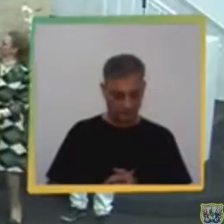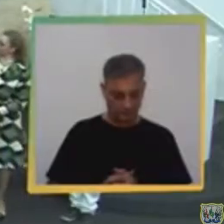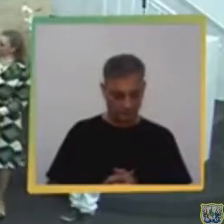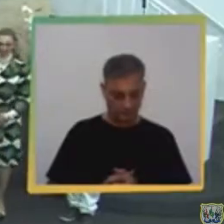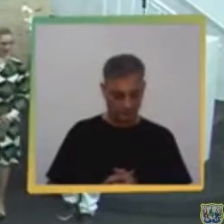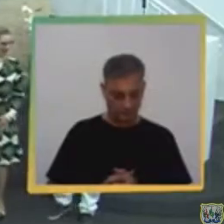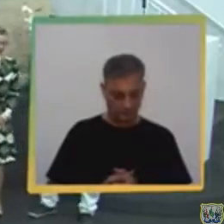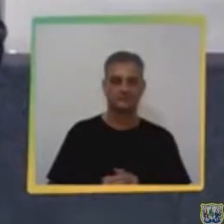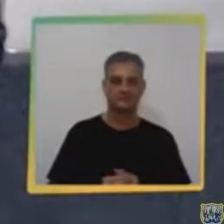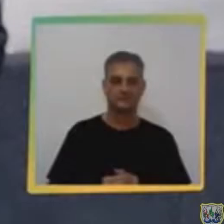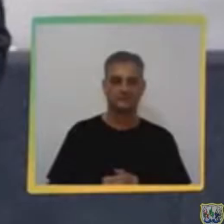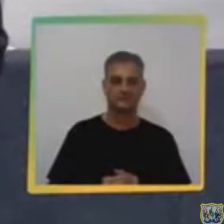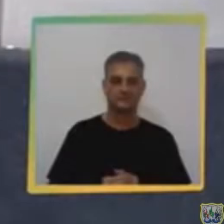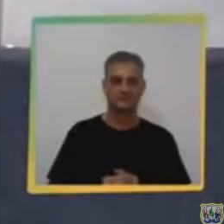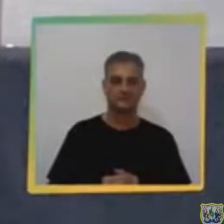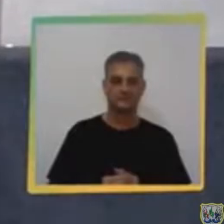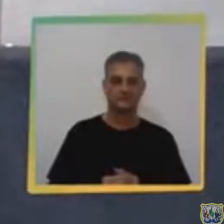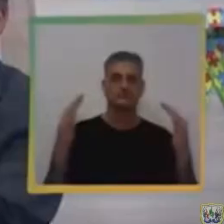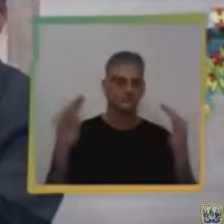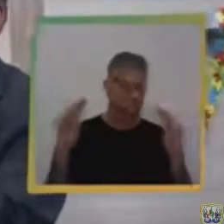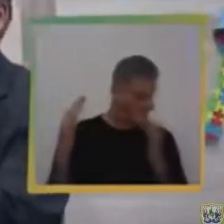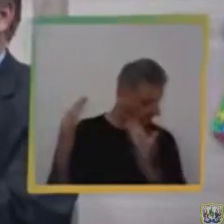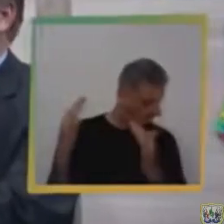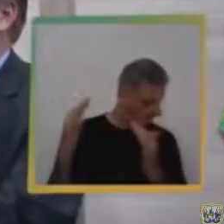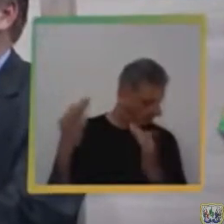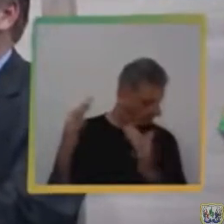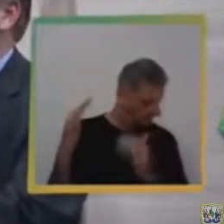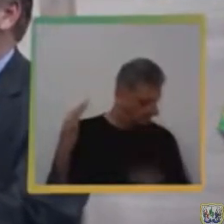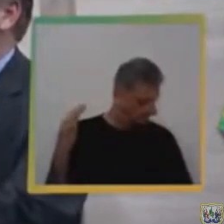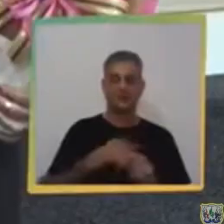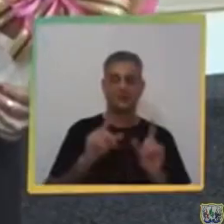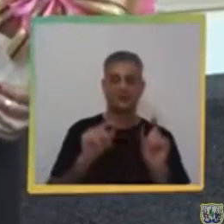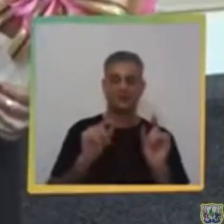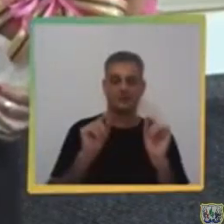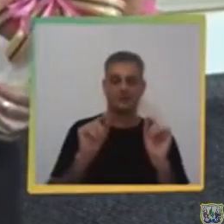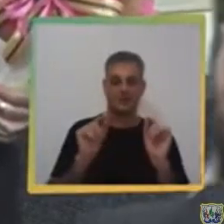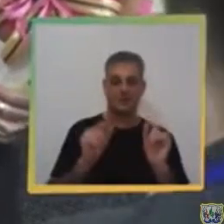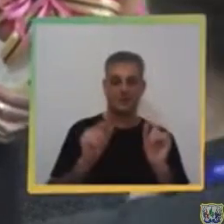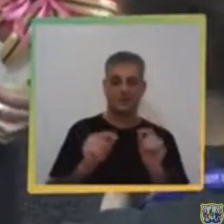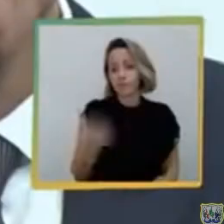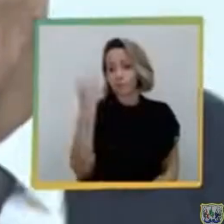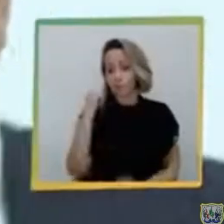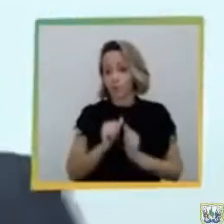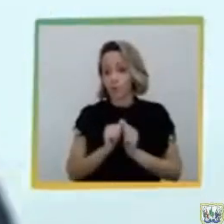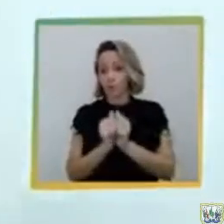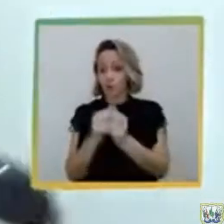Uma das mais marcantes foi o título de cidadão lagiano para o cantor e ex-vereador Pedro Freitas.